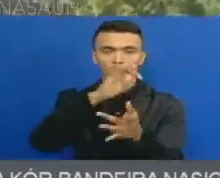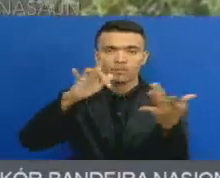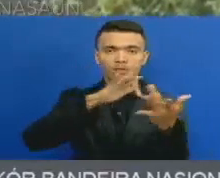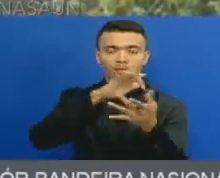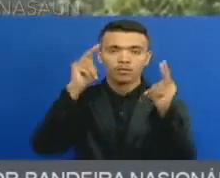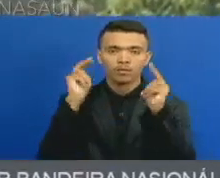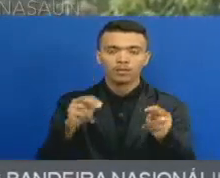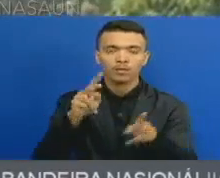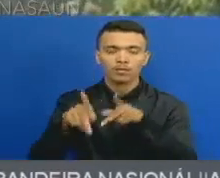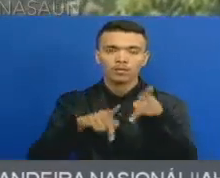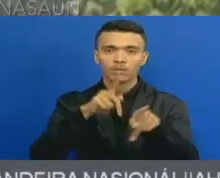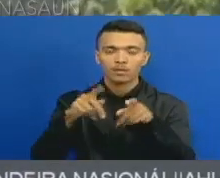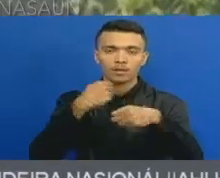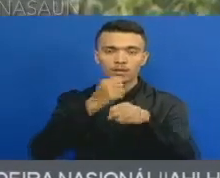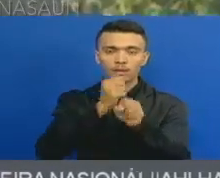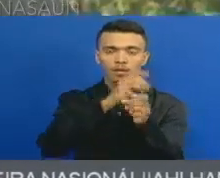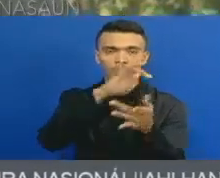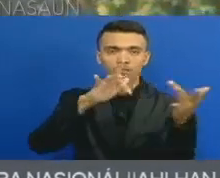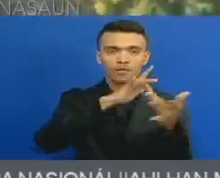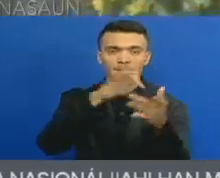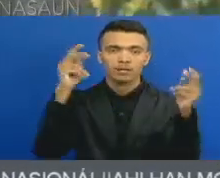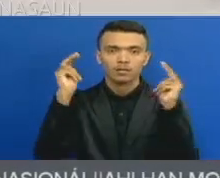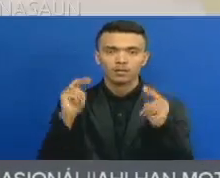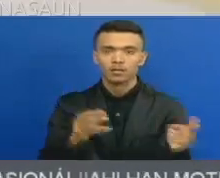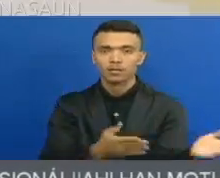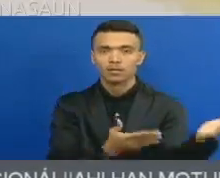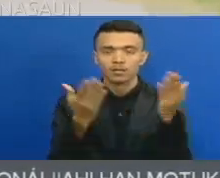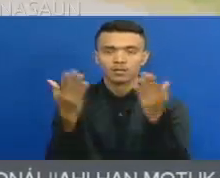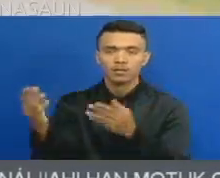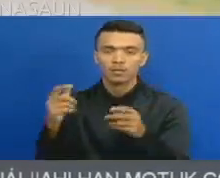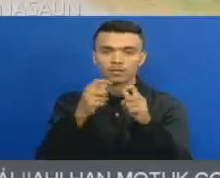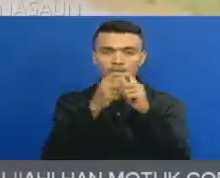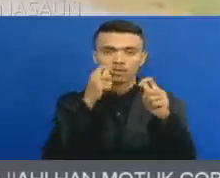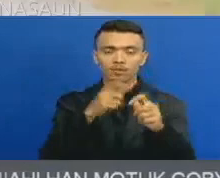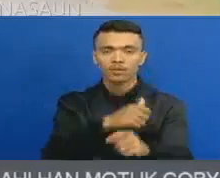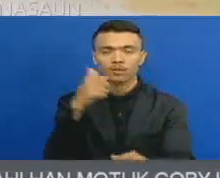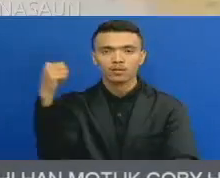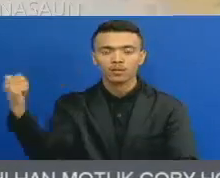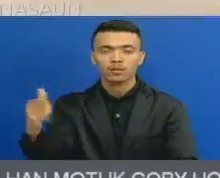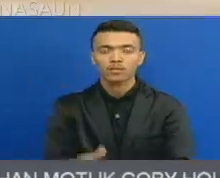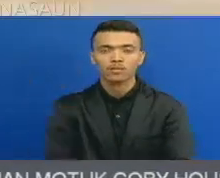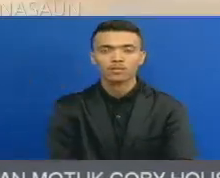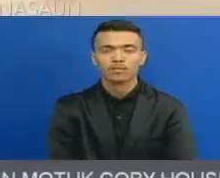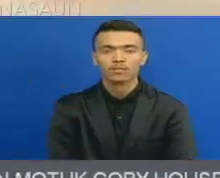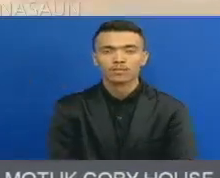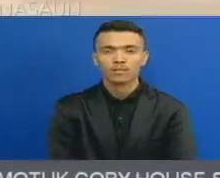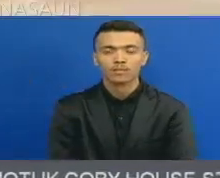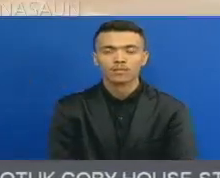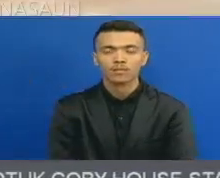Obrigado comunidade, halo viagem mamãe tem que transferir ro transporte selo. Rússi município